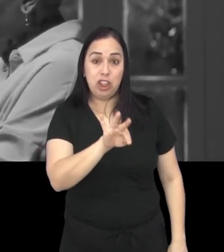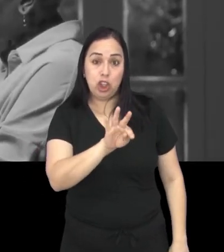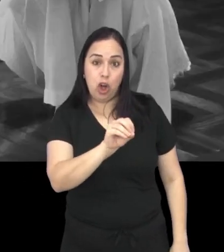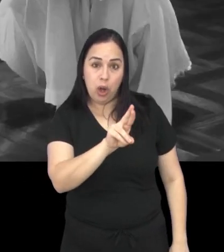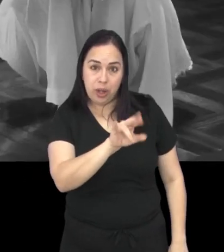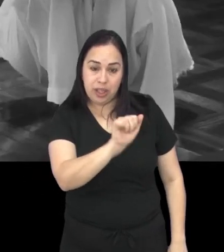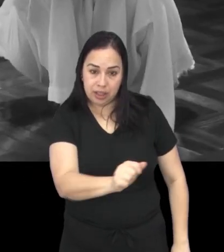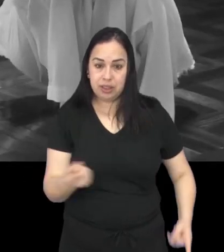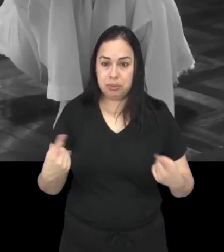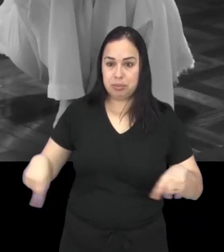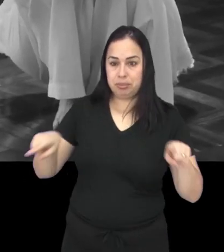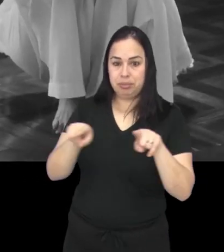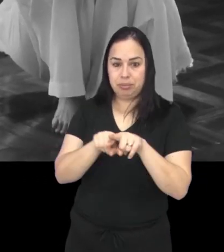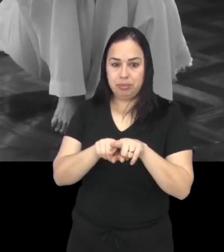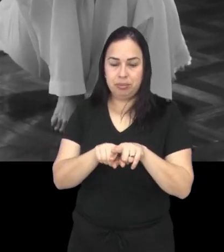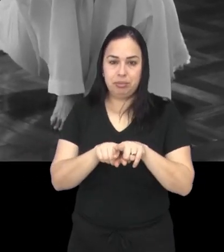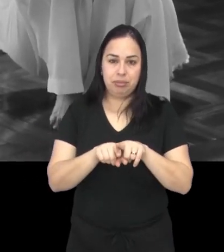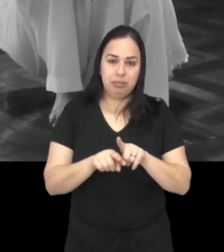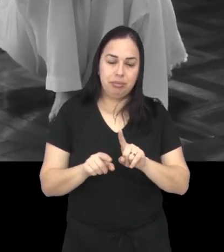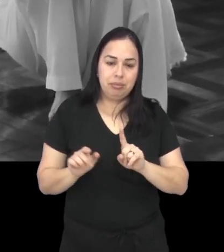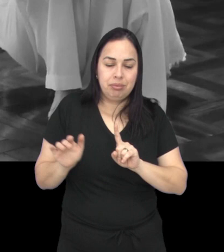guardar lá em casa,